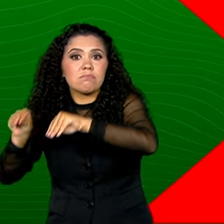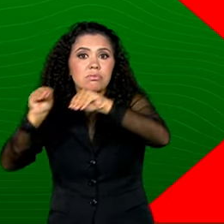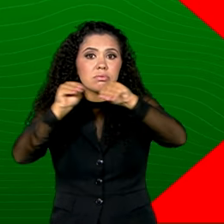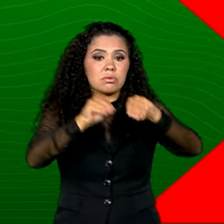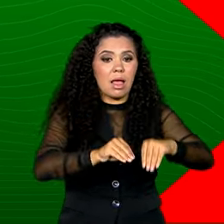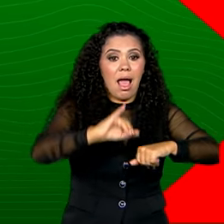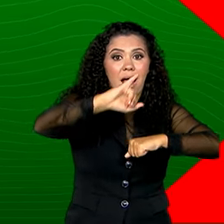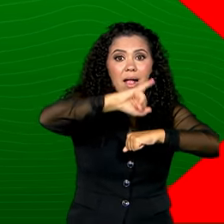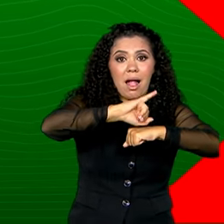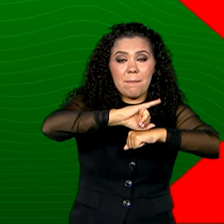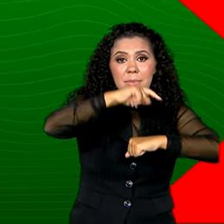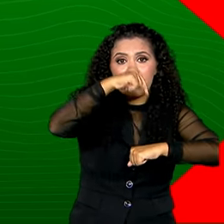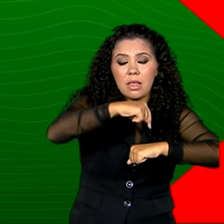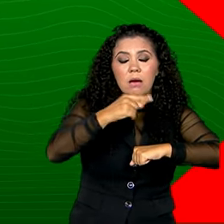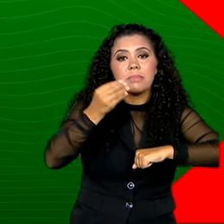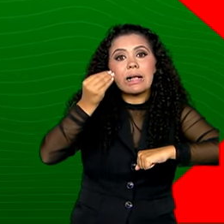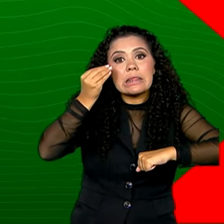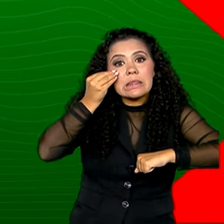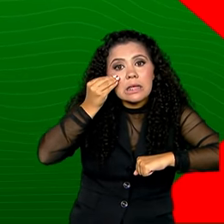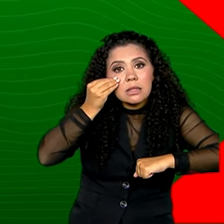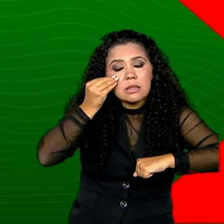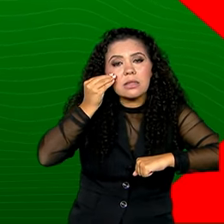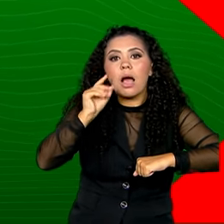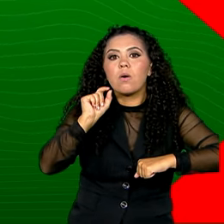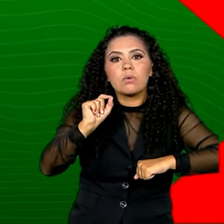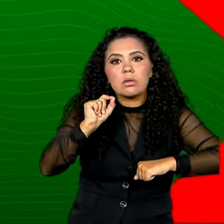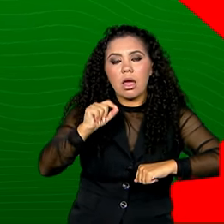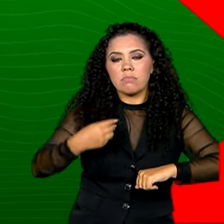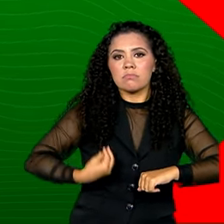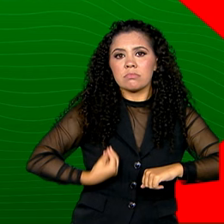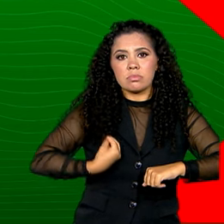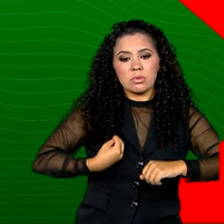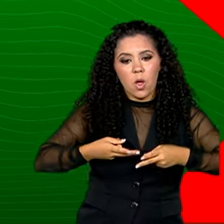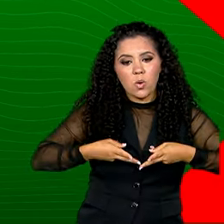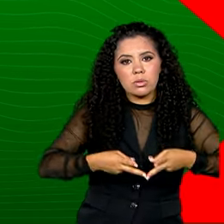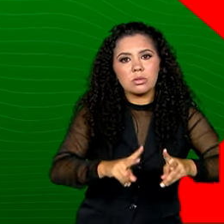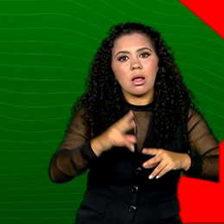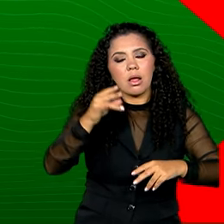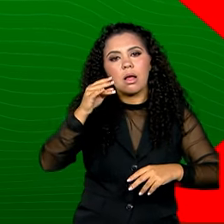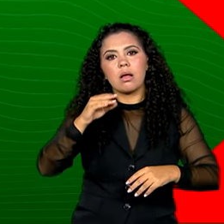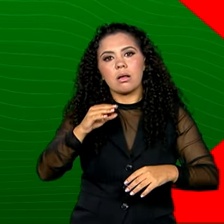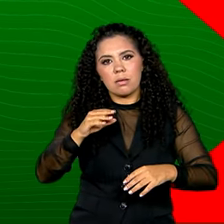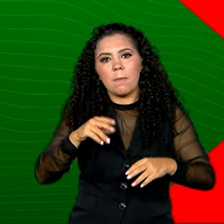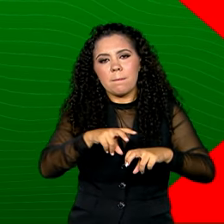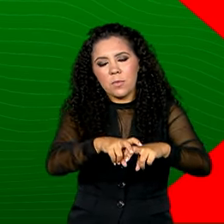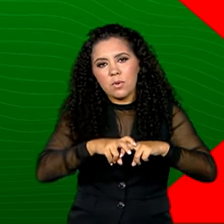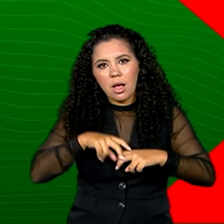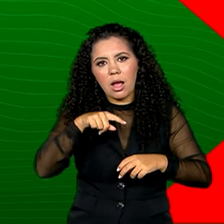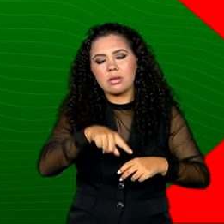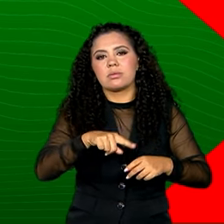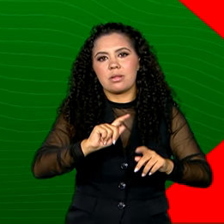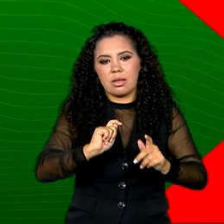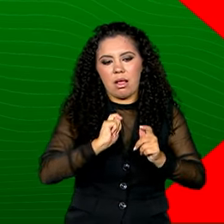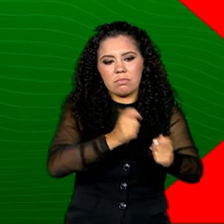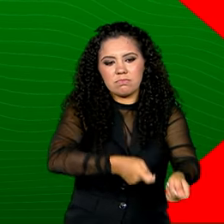né, para tentar sobreviver pescando no mar, sem nenhuma experiência dessa atividade aqui no mar. Por conta